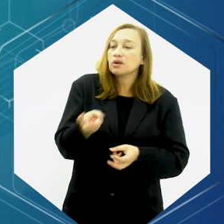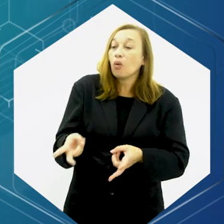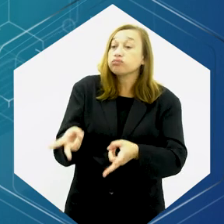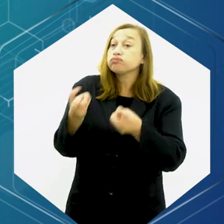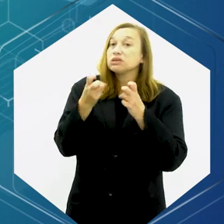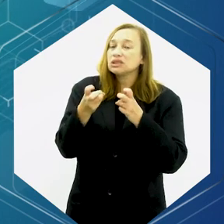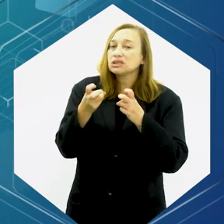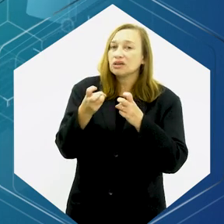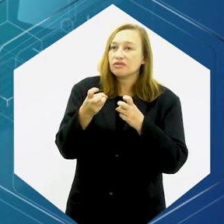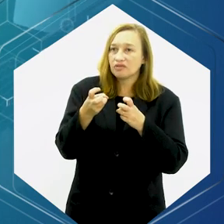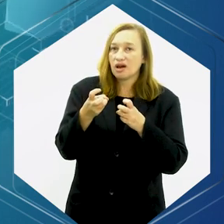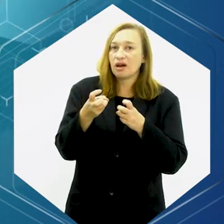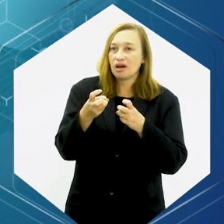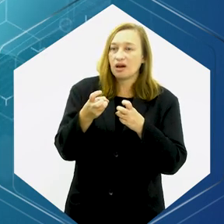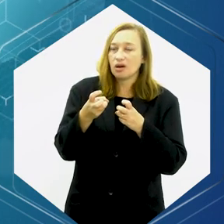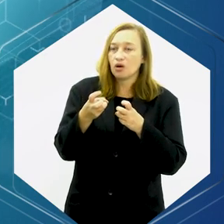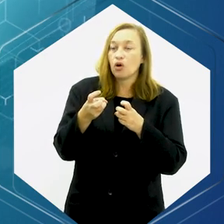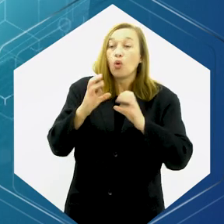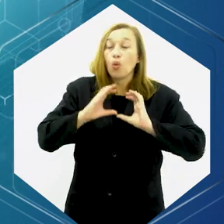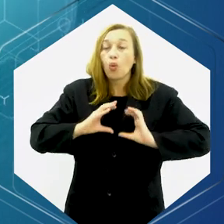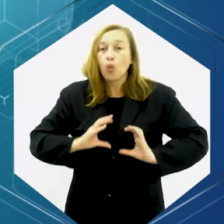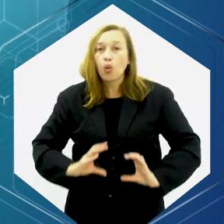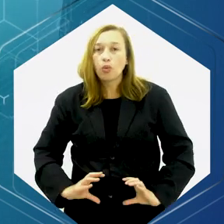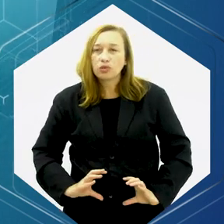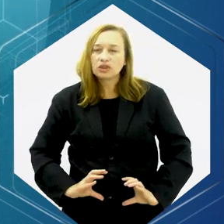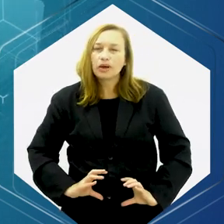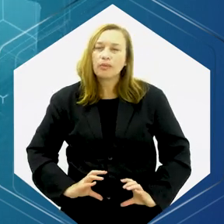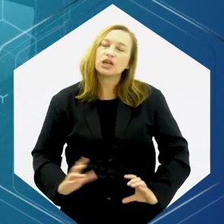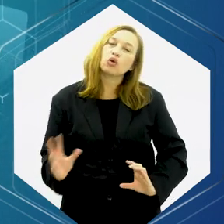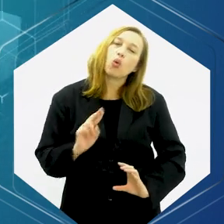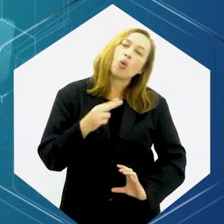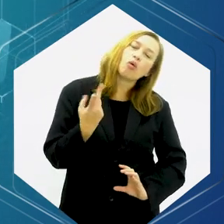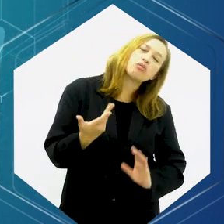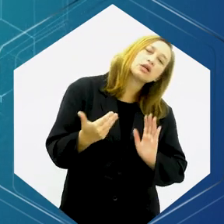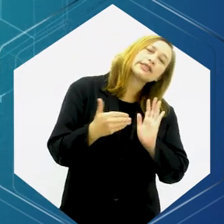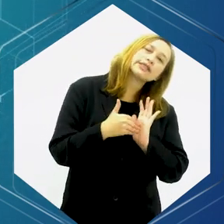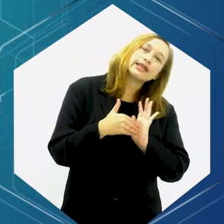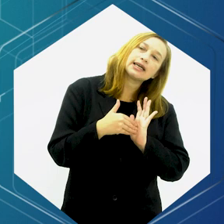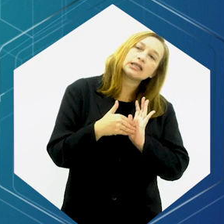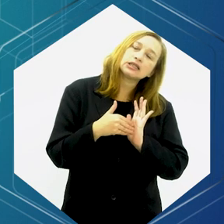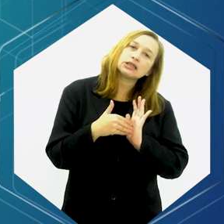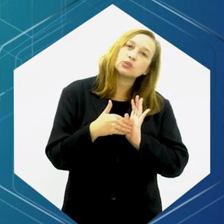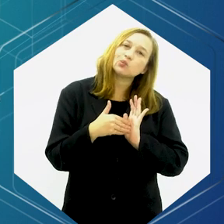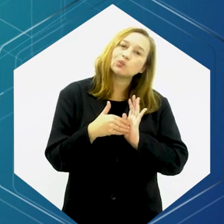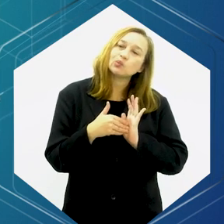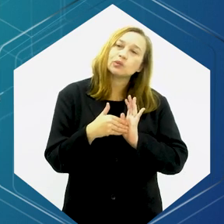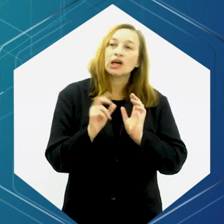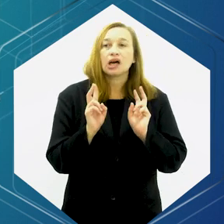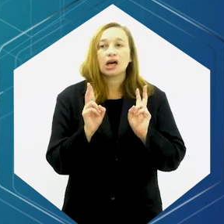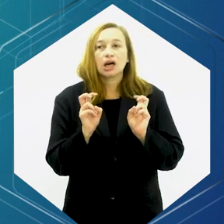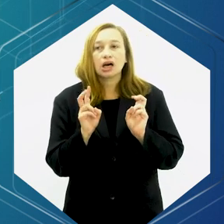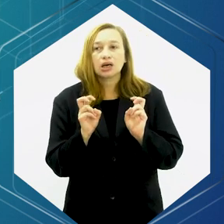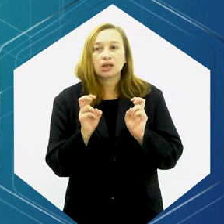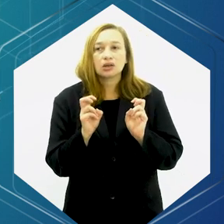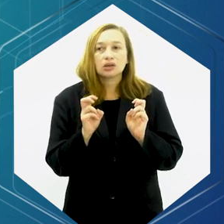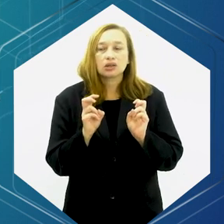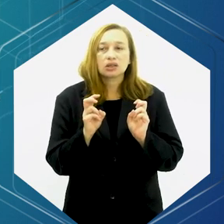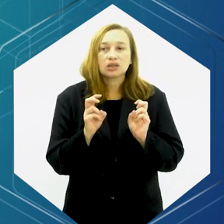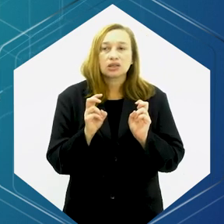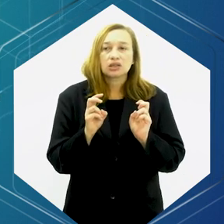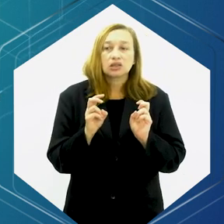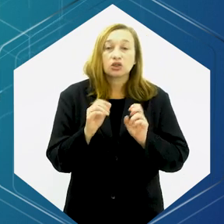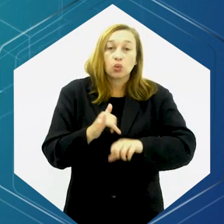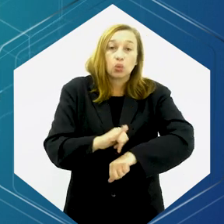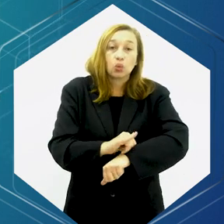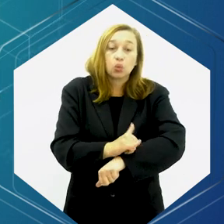pais né a identificar padrões né ou comportamentos ou até mesmo eh a a questões